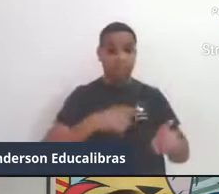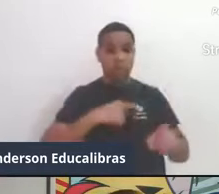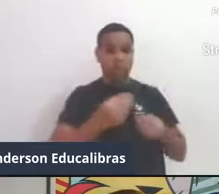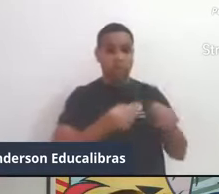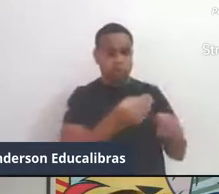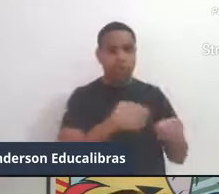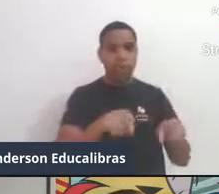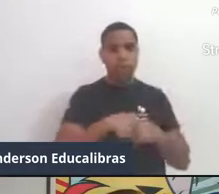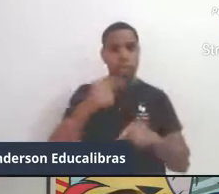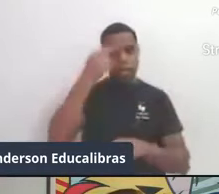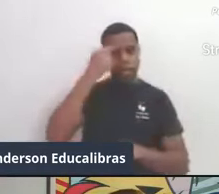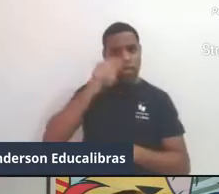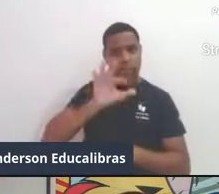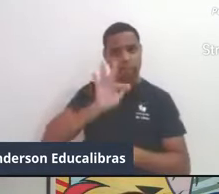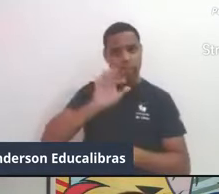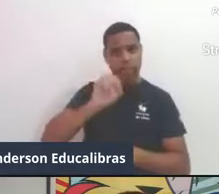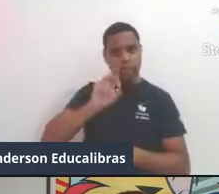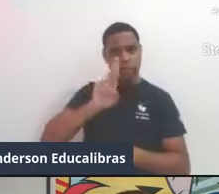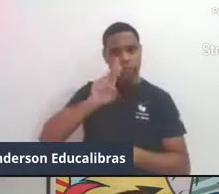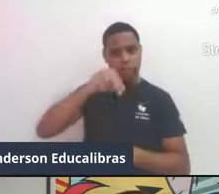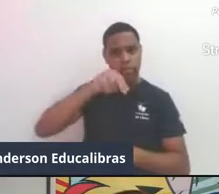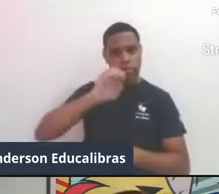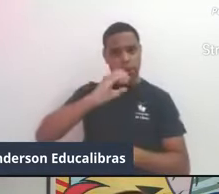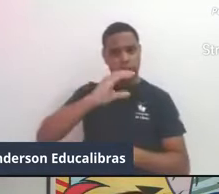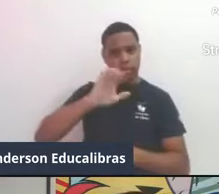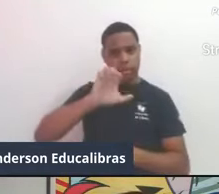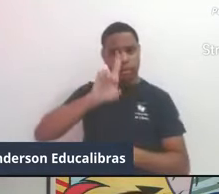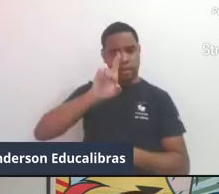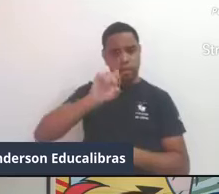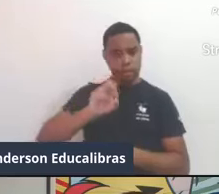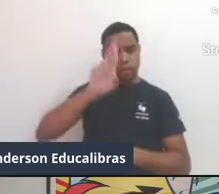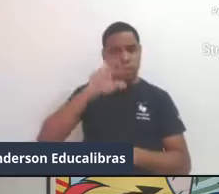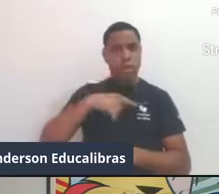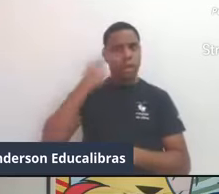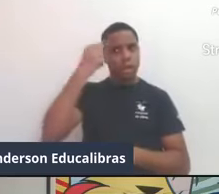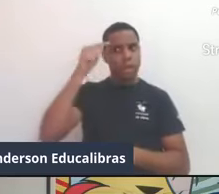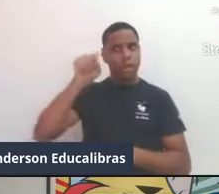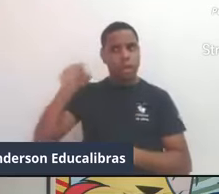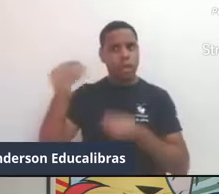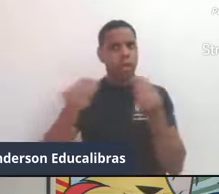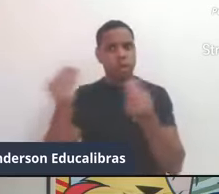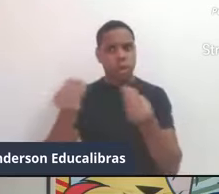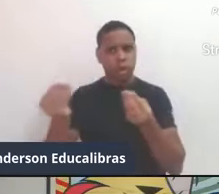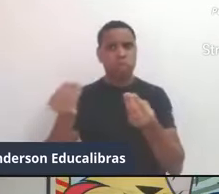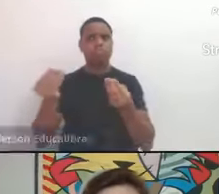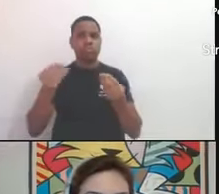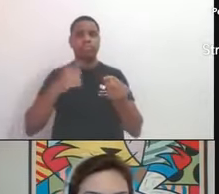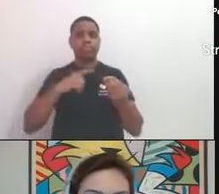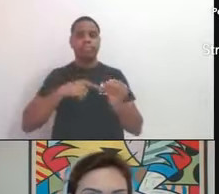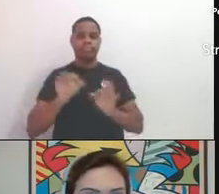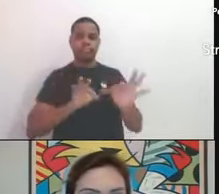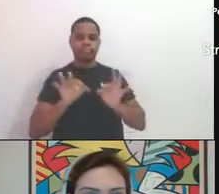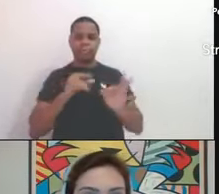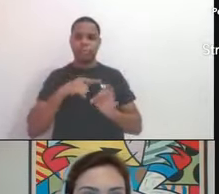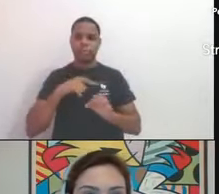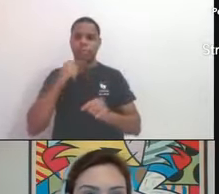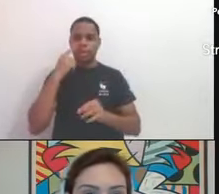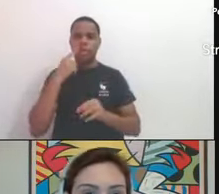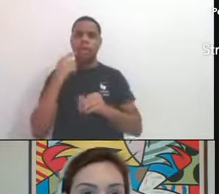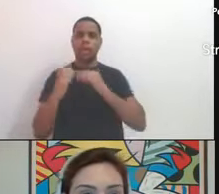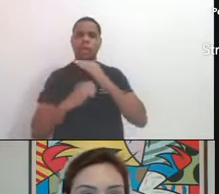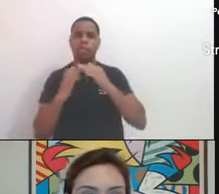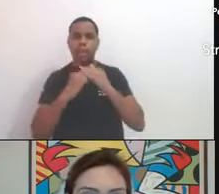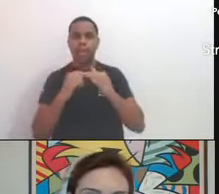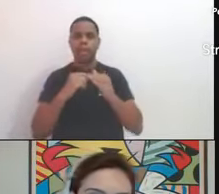na nossa cadeia de fornecimento, tanto de privilegiar quem contrata pessoas com deficiência, ou até alguns pequenos fornecedores e